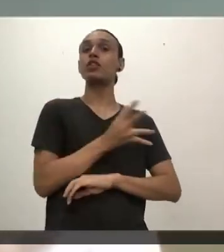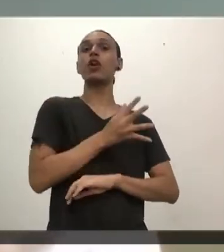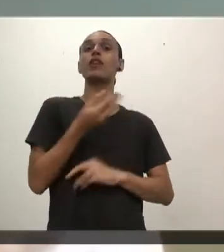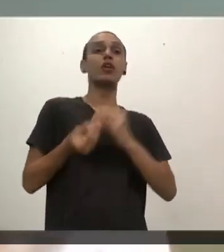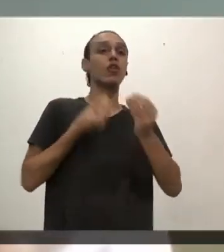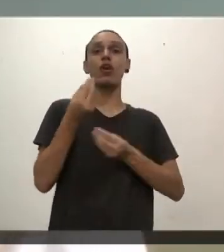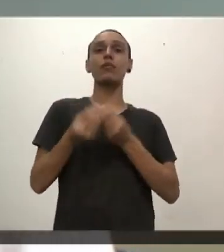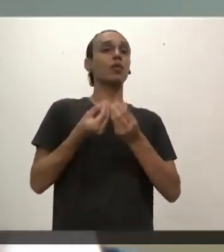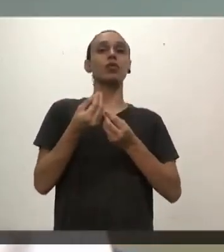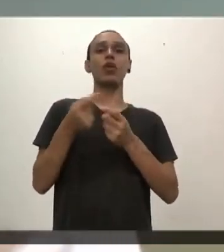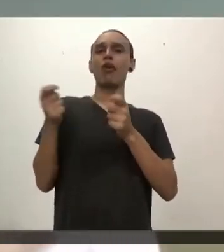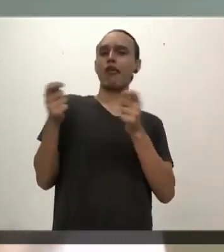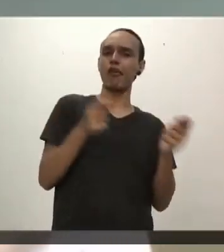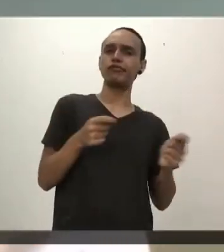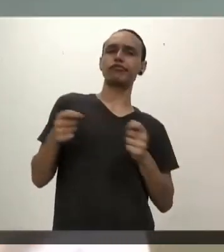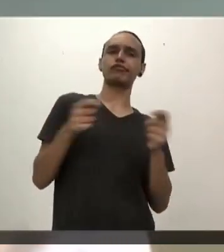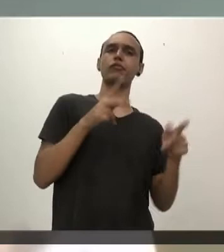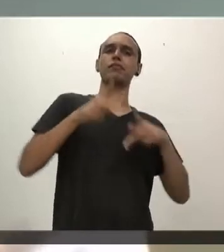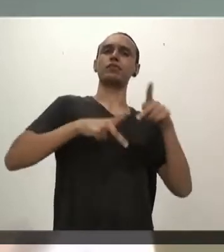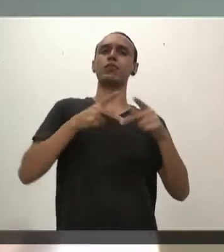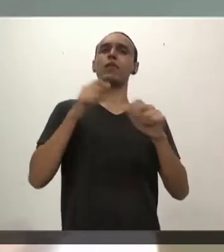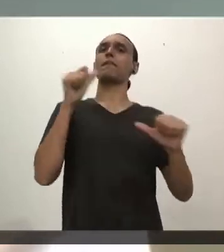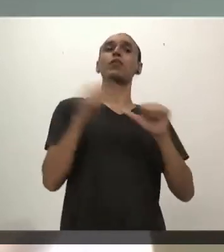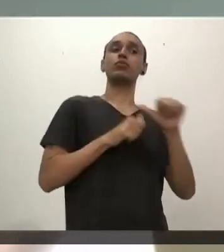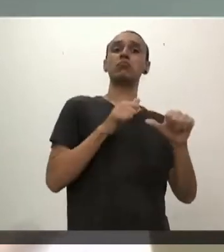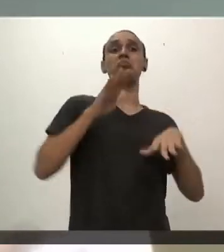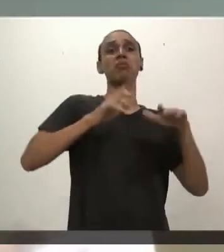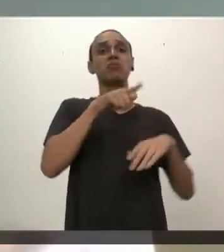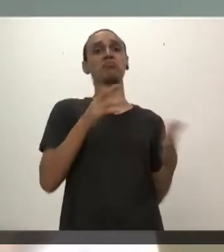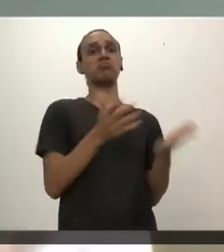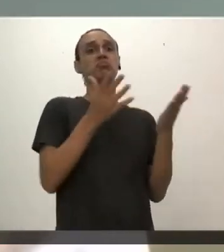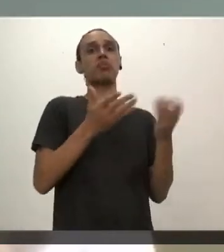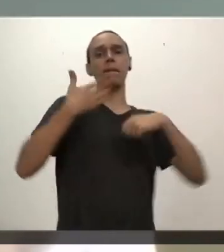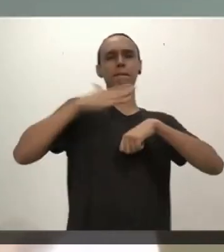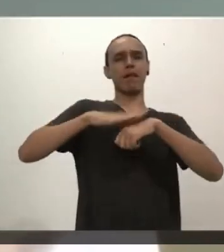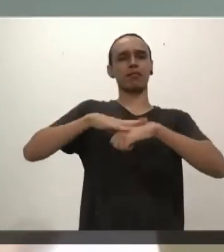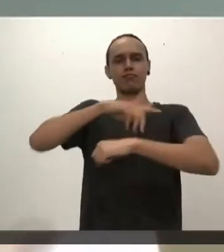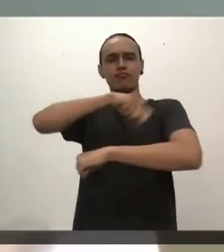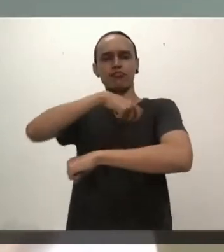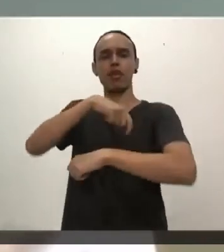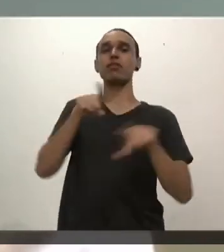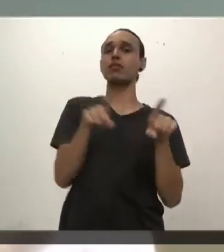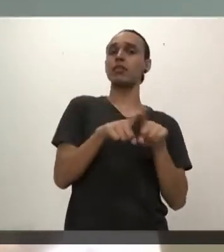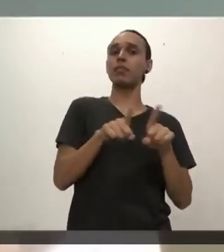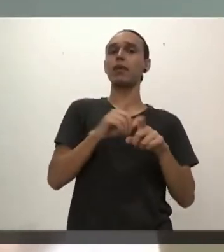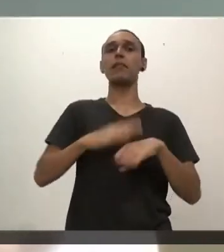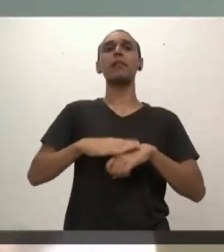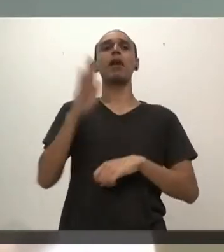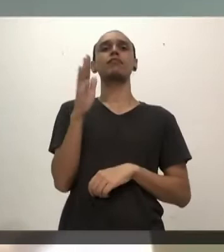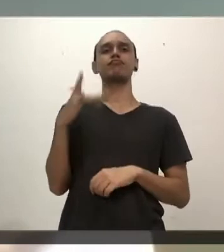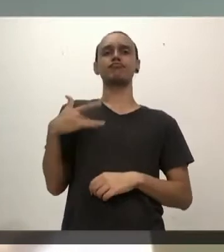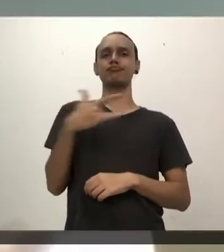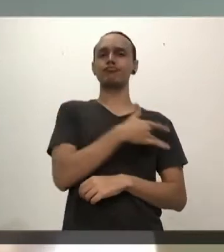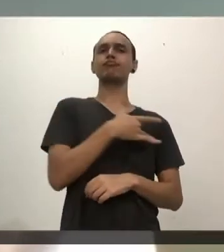novas configurações causadas pela pandemia na rotina das pessoas, né, podem ter estimulado elas a cozinharem mais